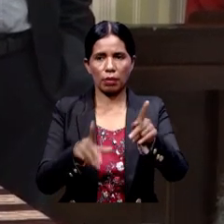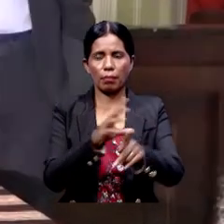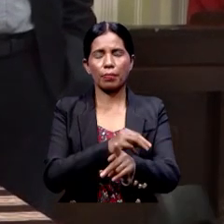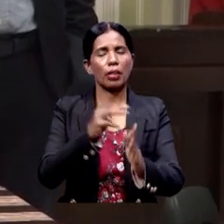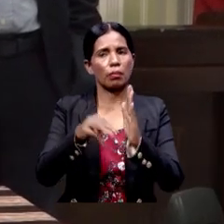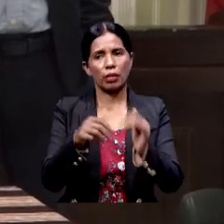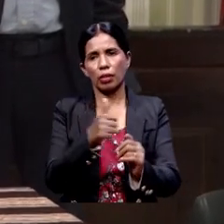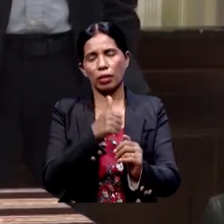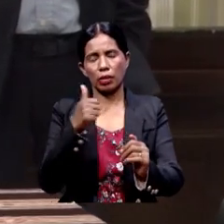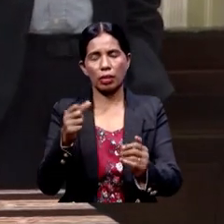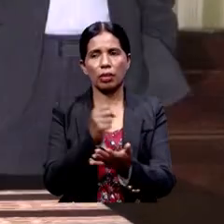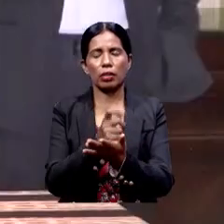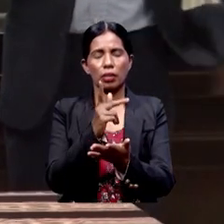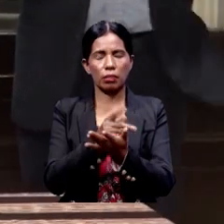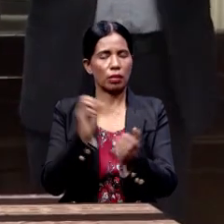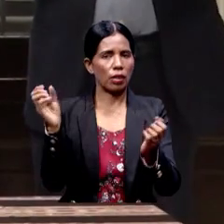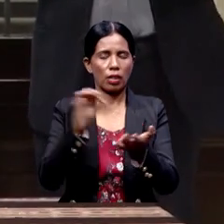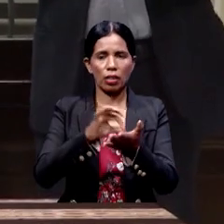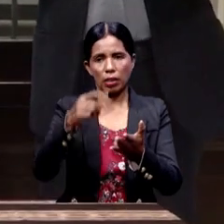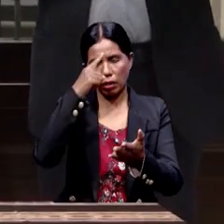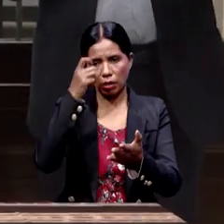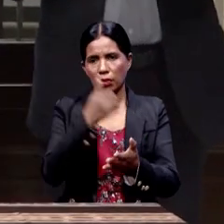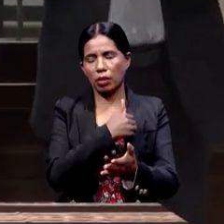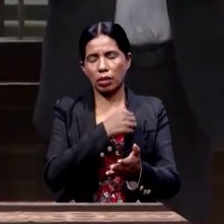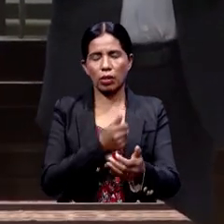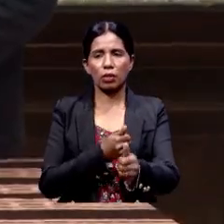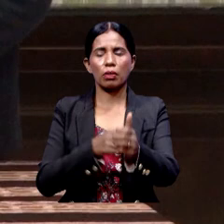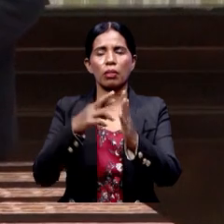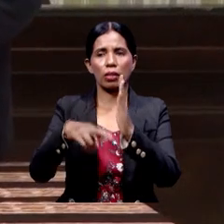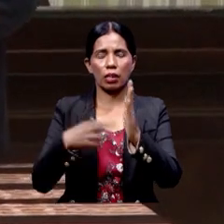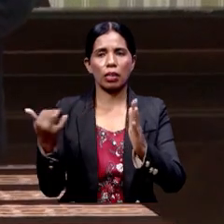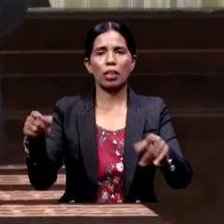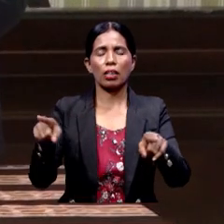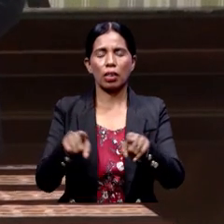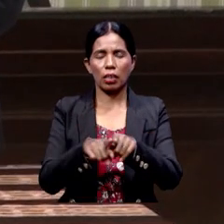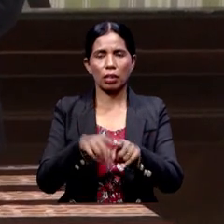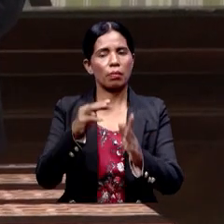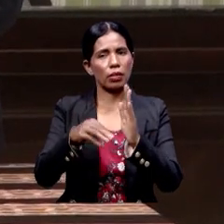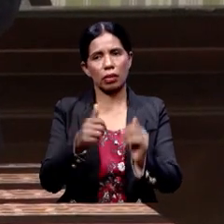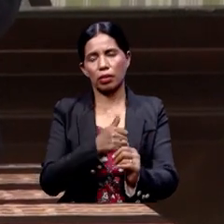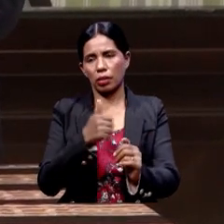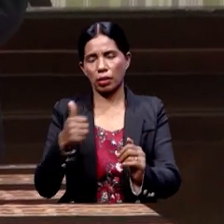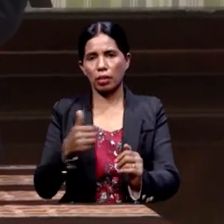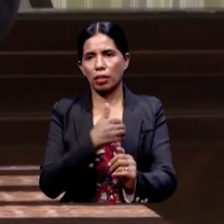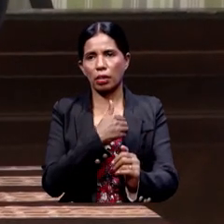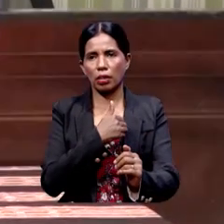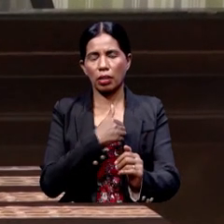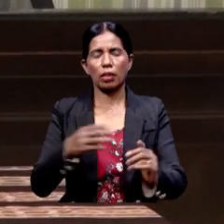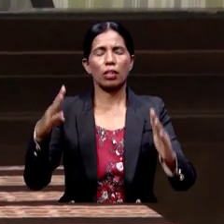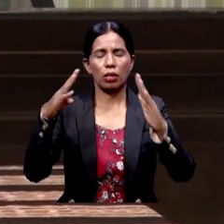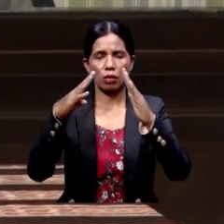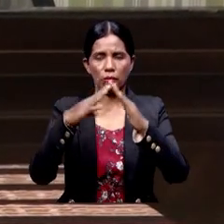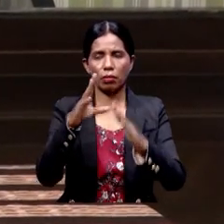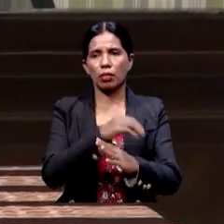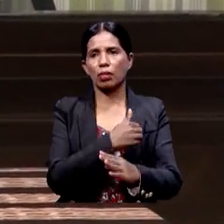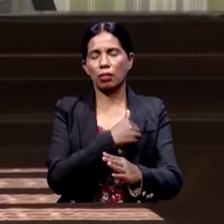media balon nebe Secom se la sina corru, tamba se dauk preenche requisitos, anessa ne media balon se dauk ia estudio rasik, no